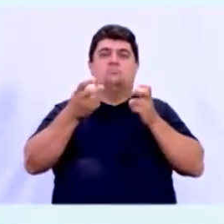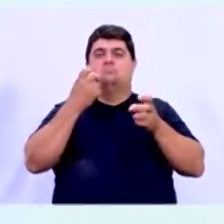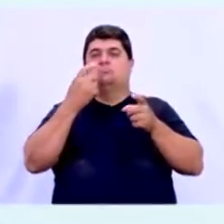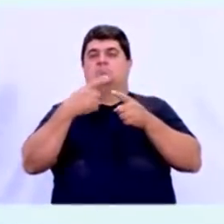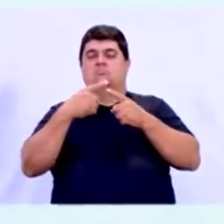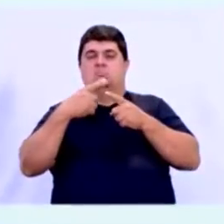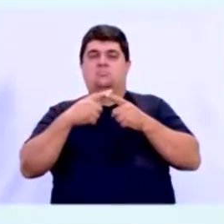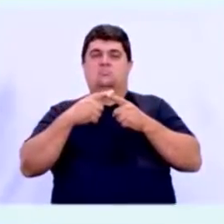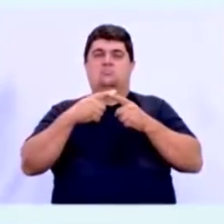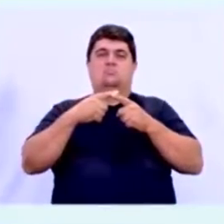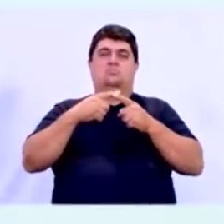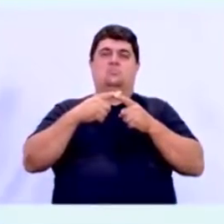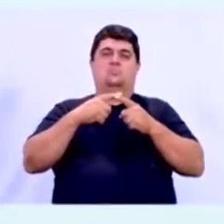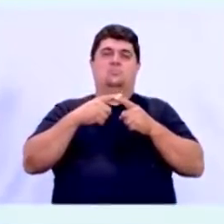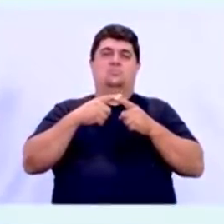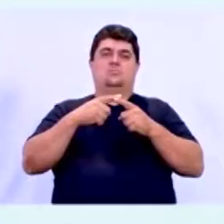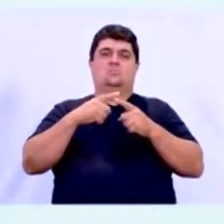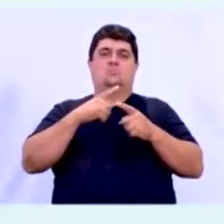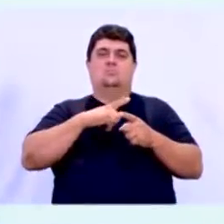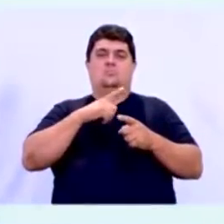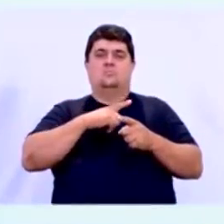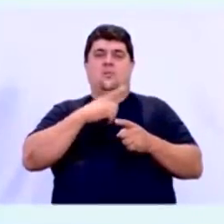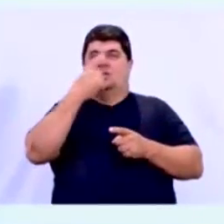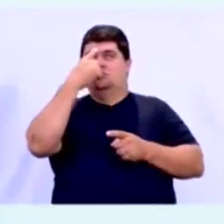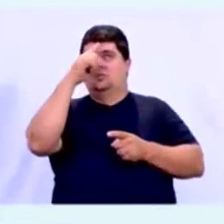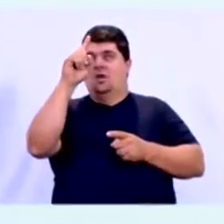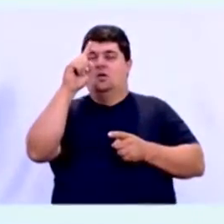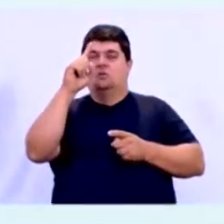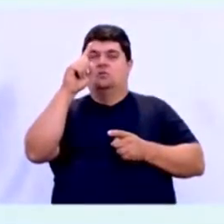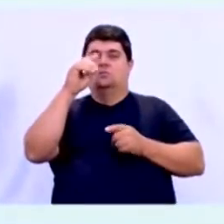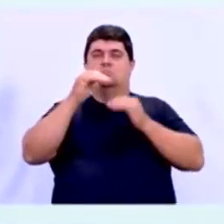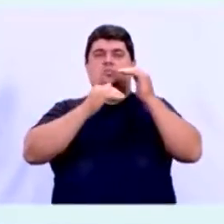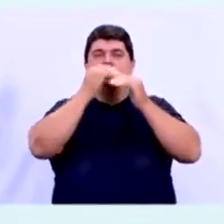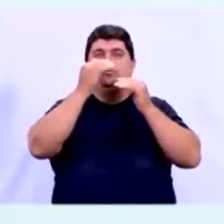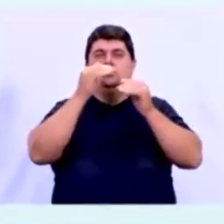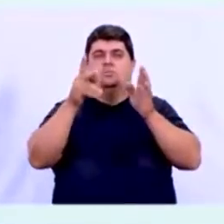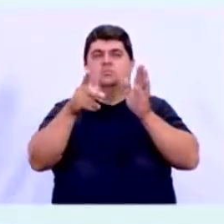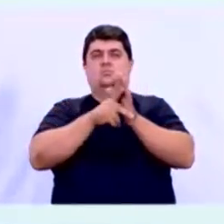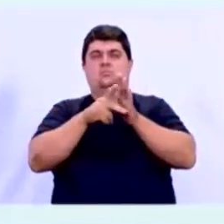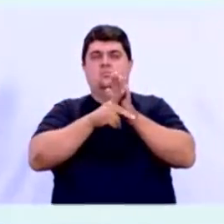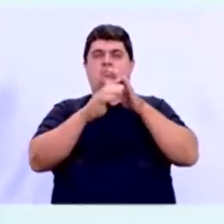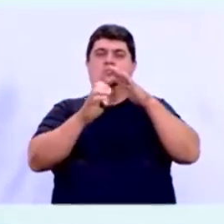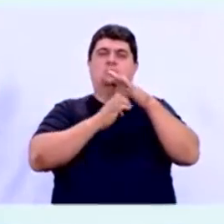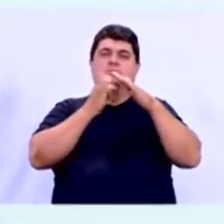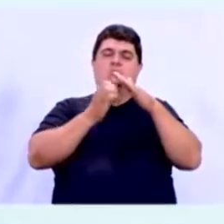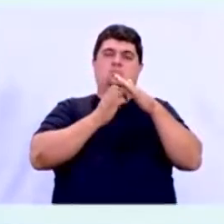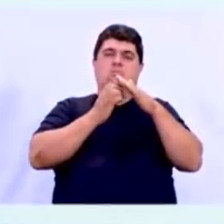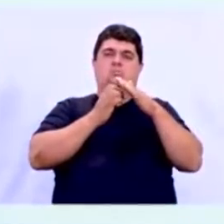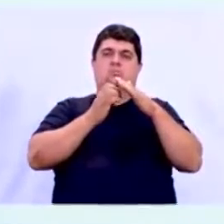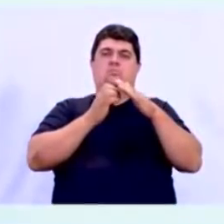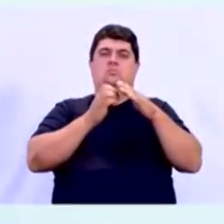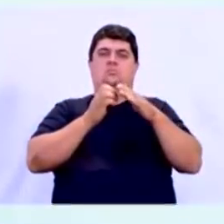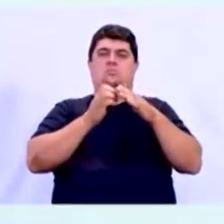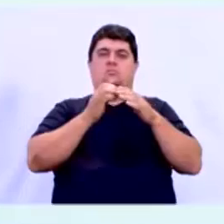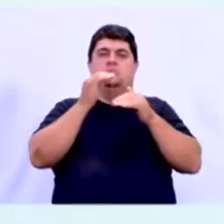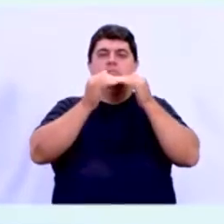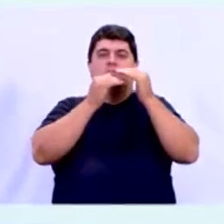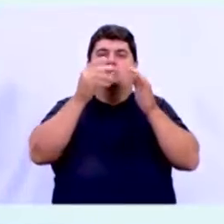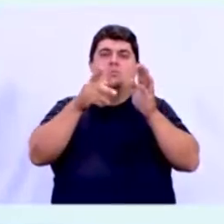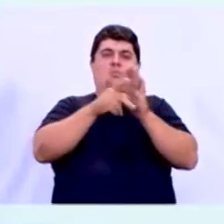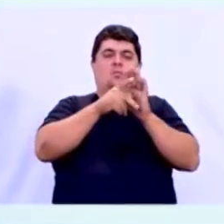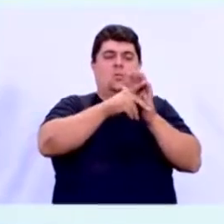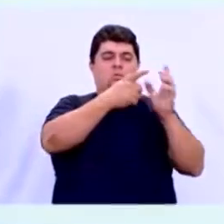Justamente, tentar associar uma ideia criativa de um negócio ao desenvolvimento